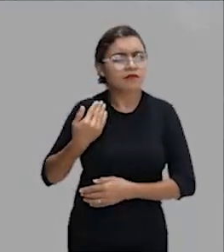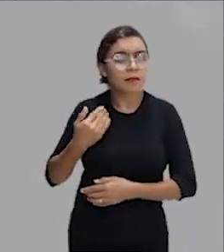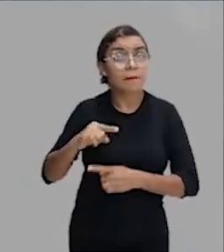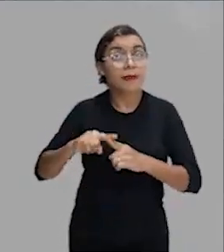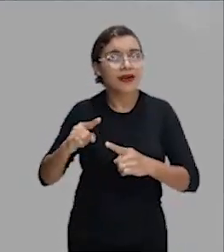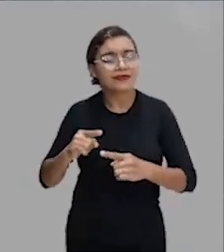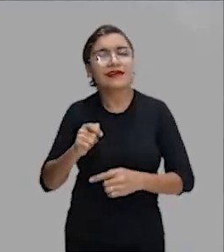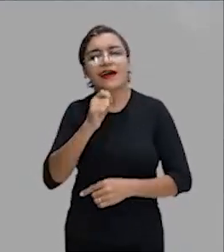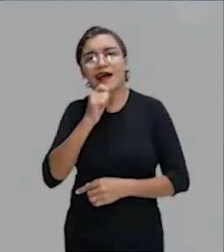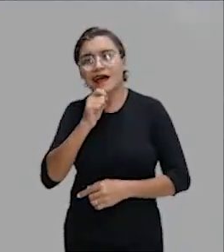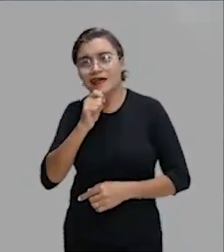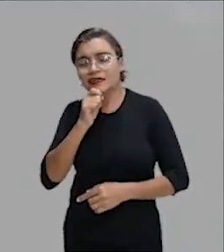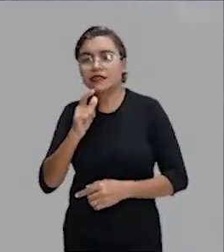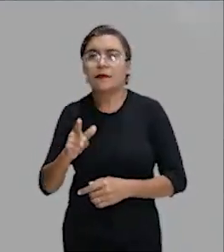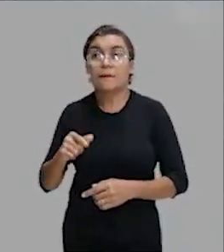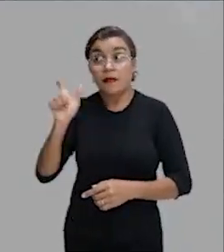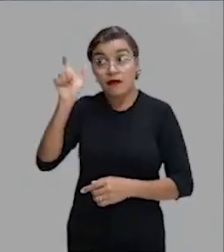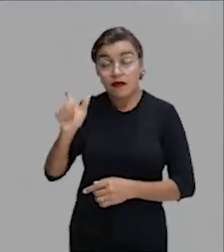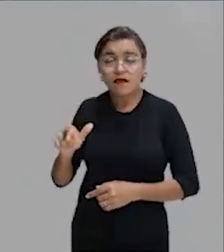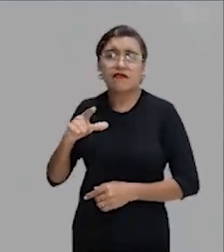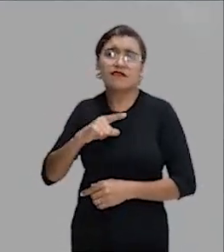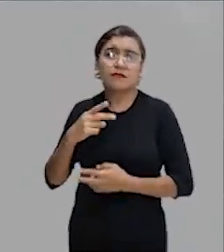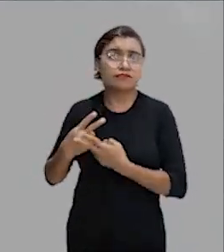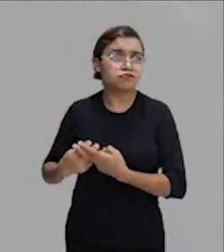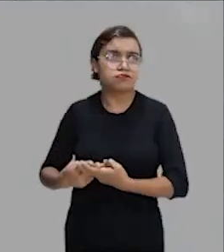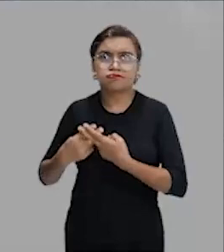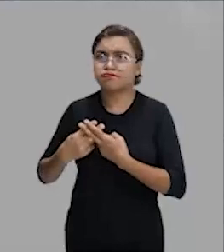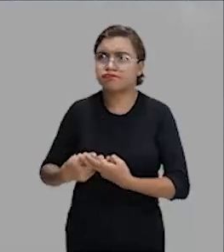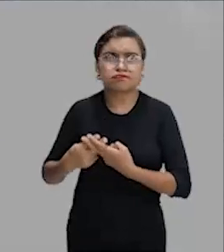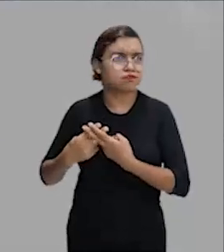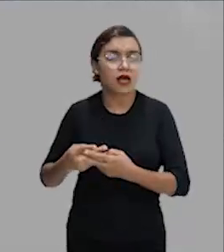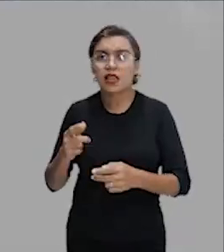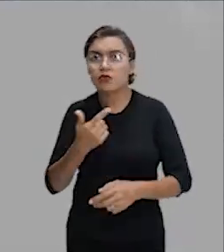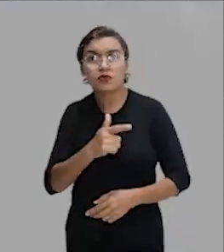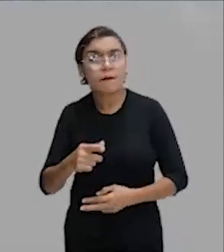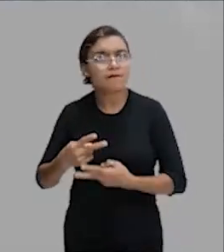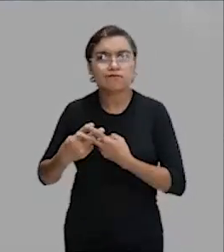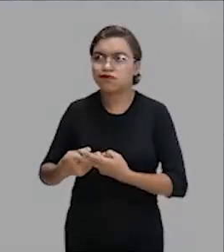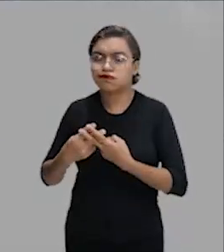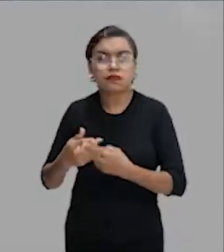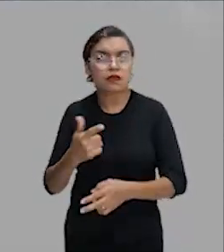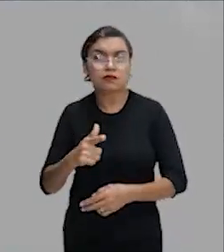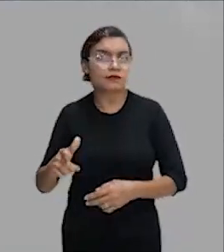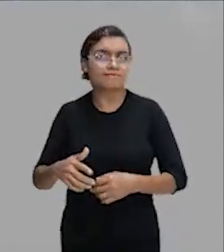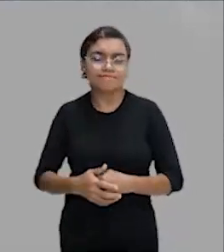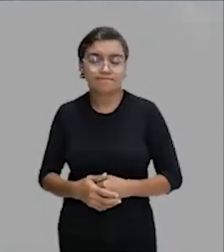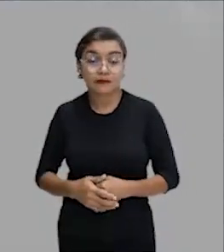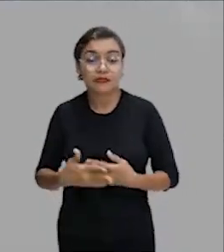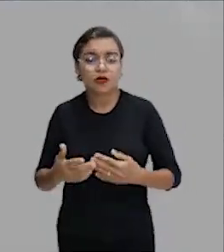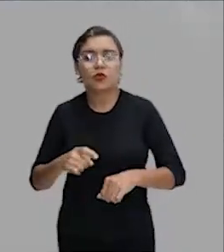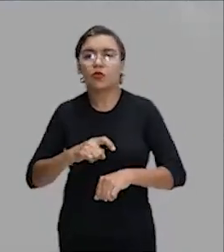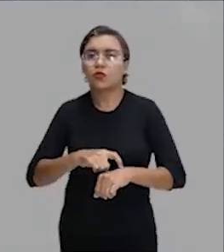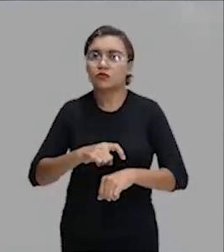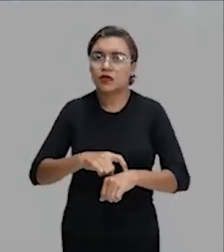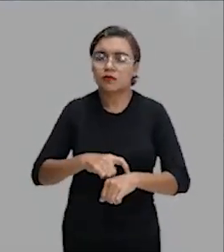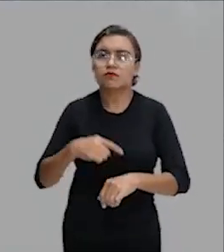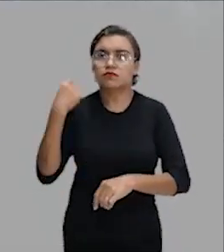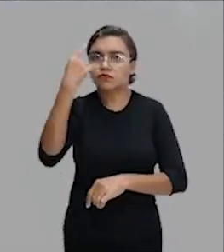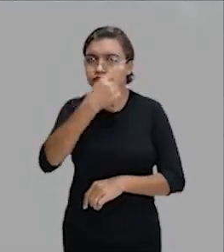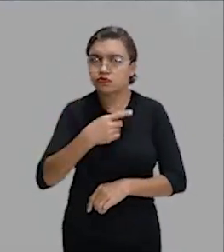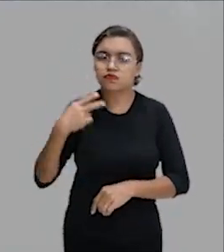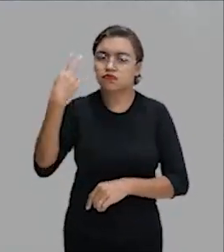porque o nível de impaciência dele foi aumentando à medida que o tempo passou, tá? Ao longo